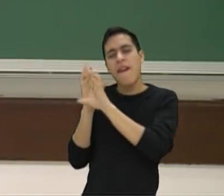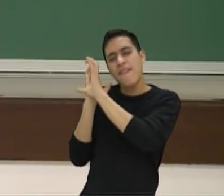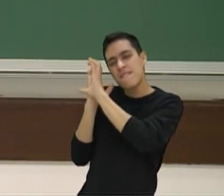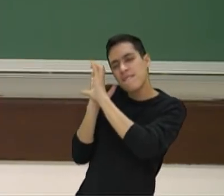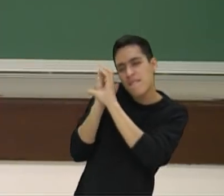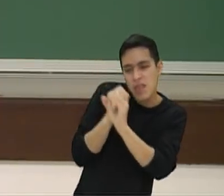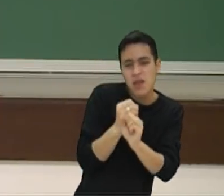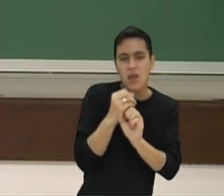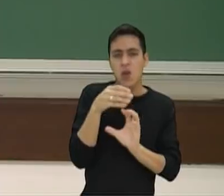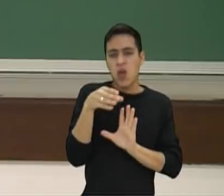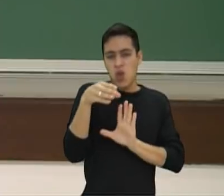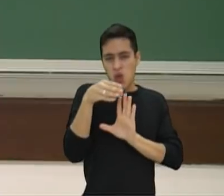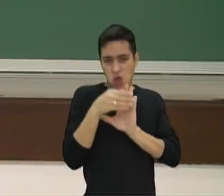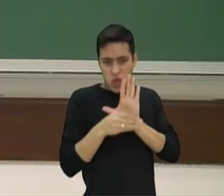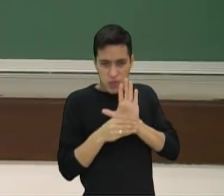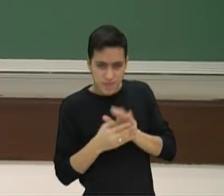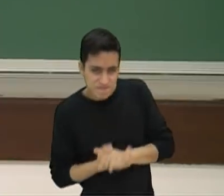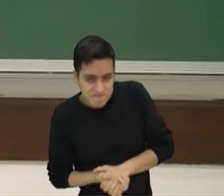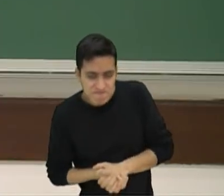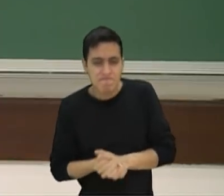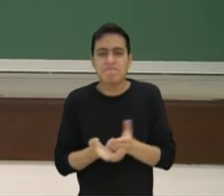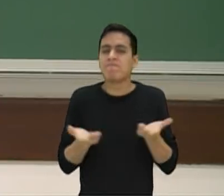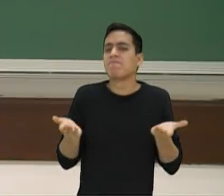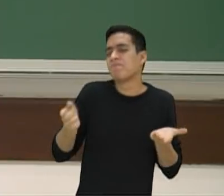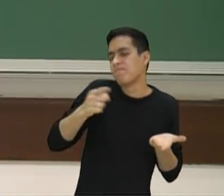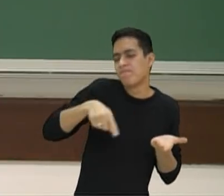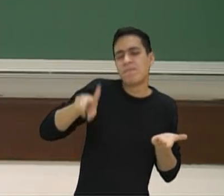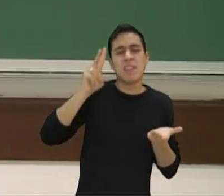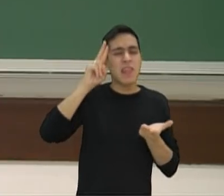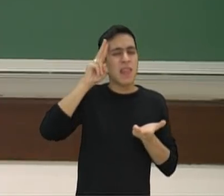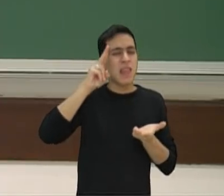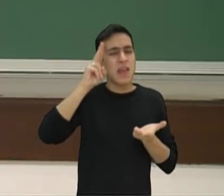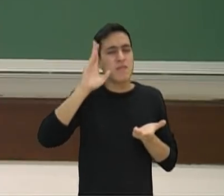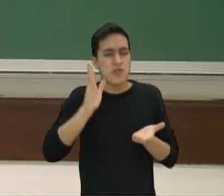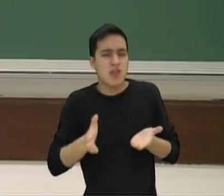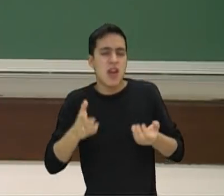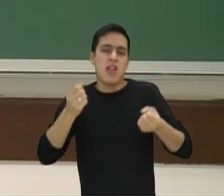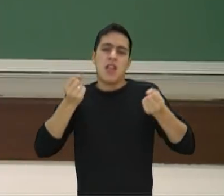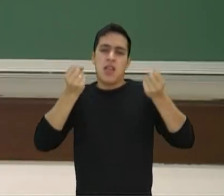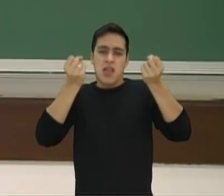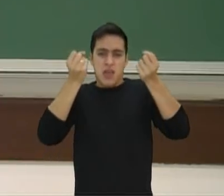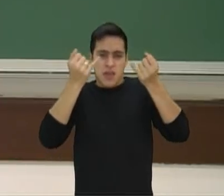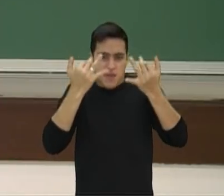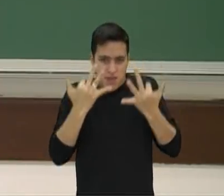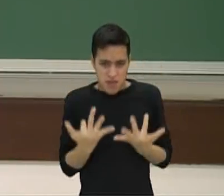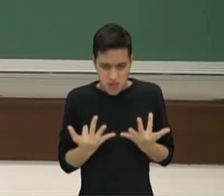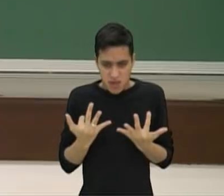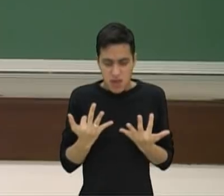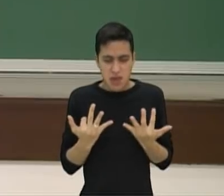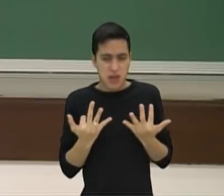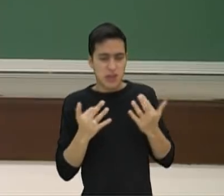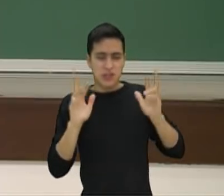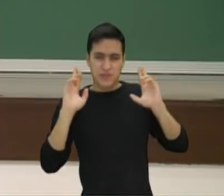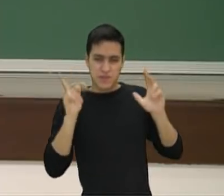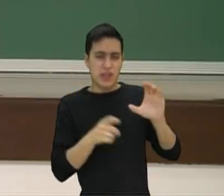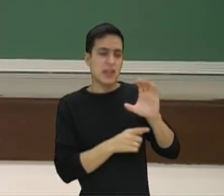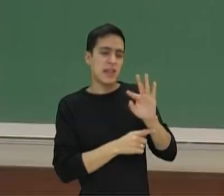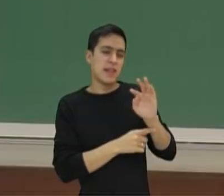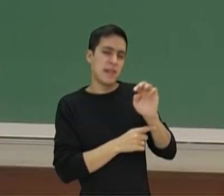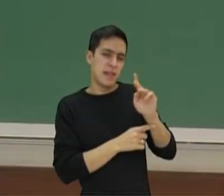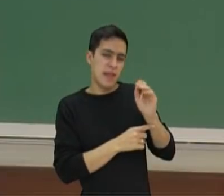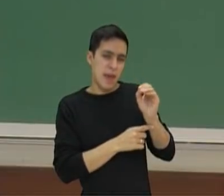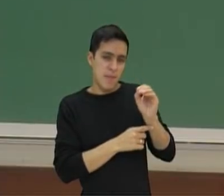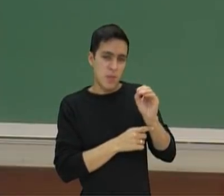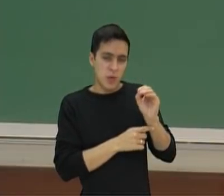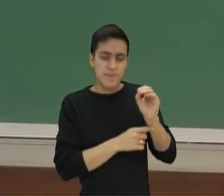retomada de conteúdos. Então, vocês lembram quando eu falei para vocês a diferença entre tempo e clima?